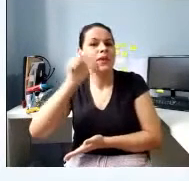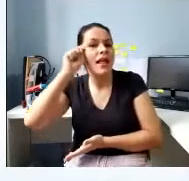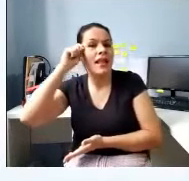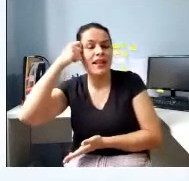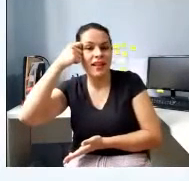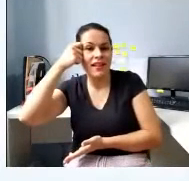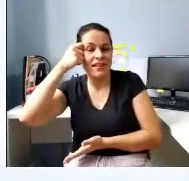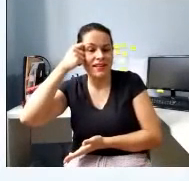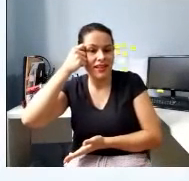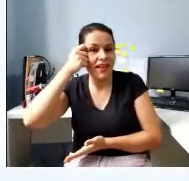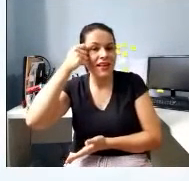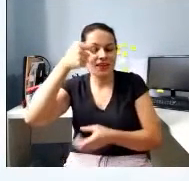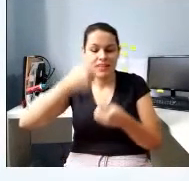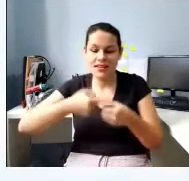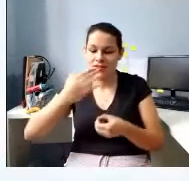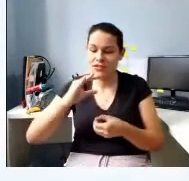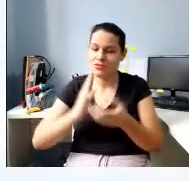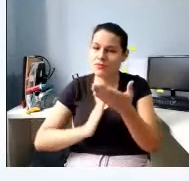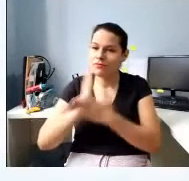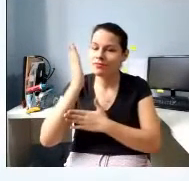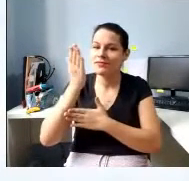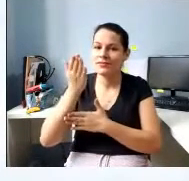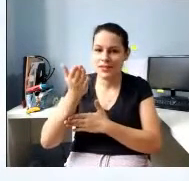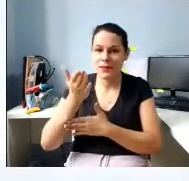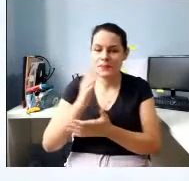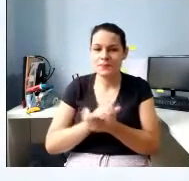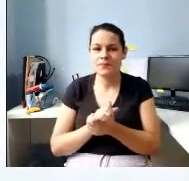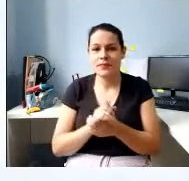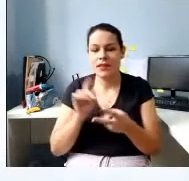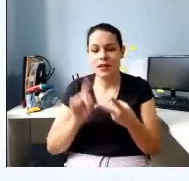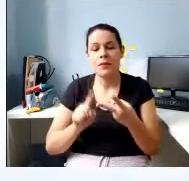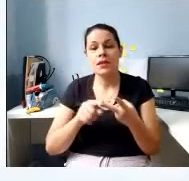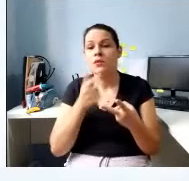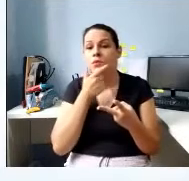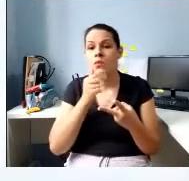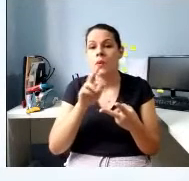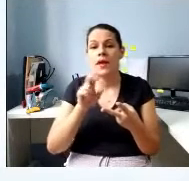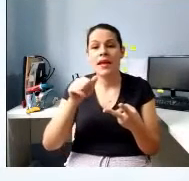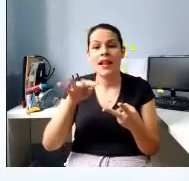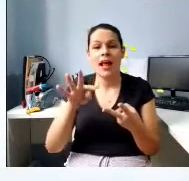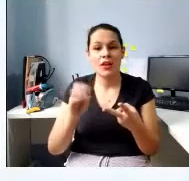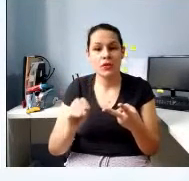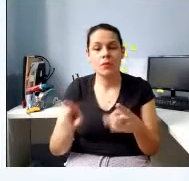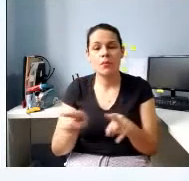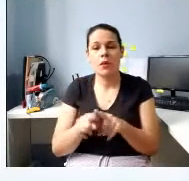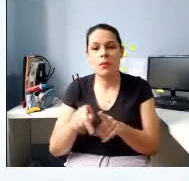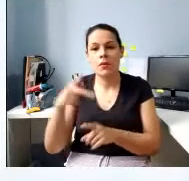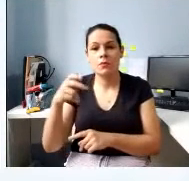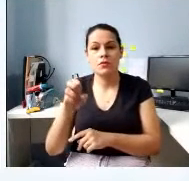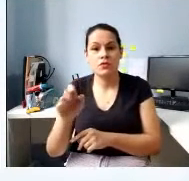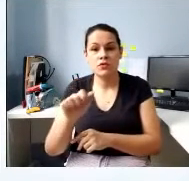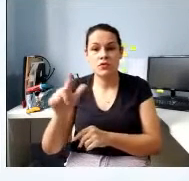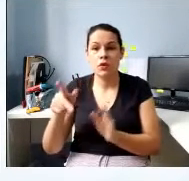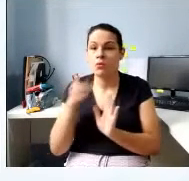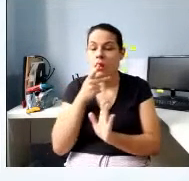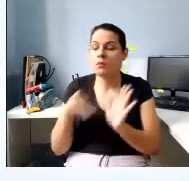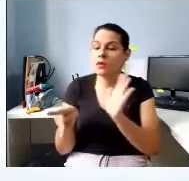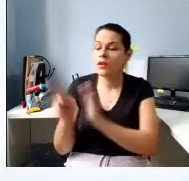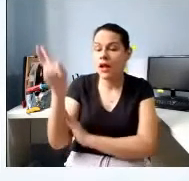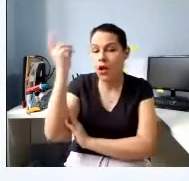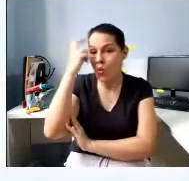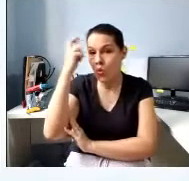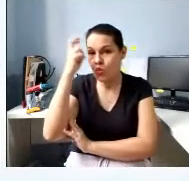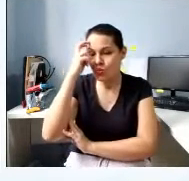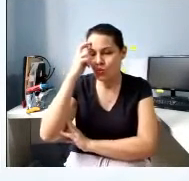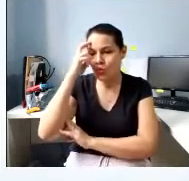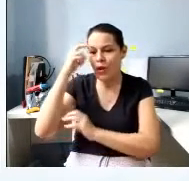da mulher negra. Né? E tivemos aqui o Renato também, que é do pessoal aí da periferia, da cultura da periferia. Né? São 2